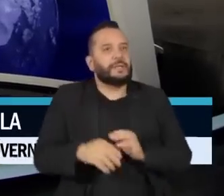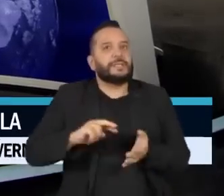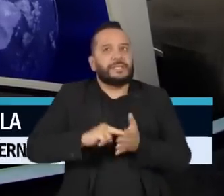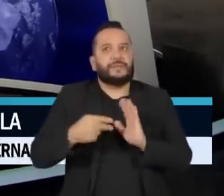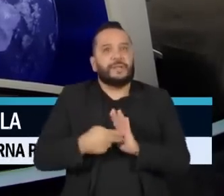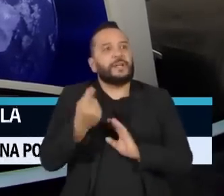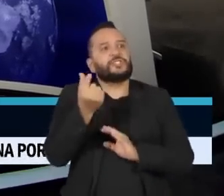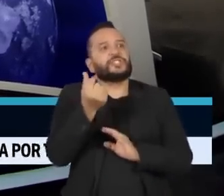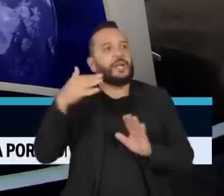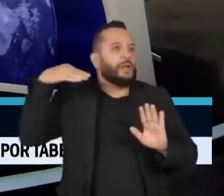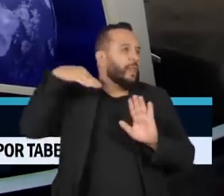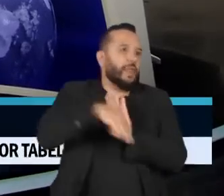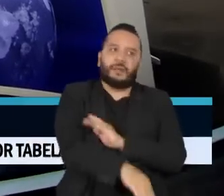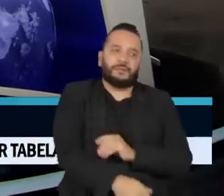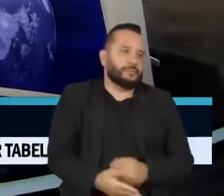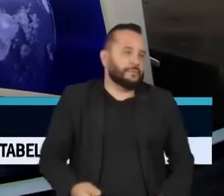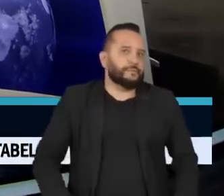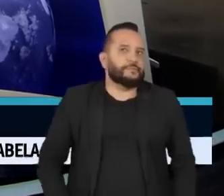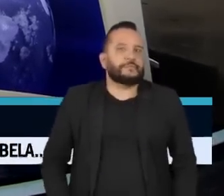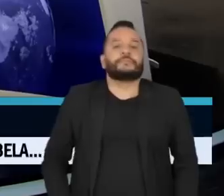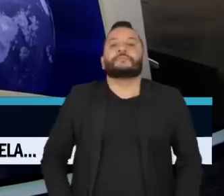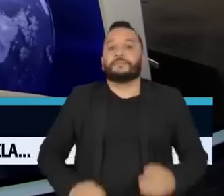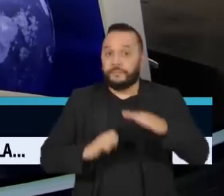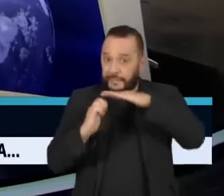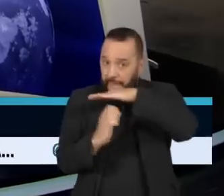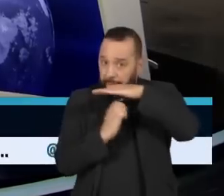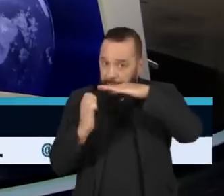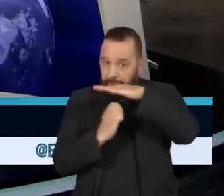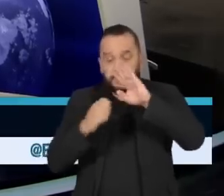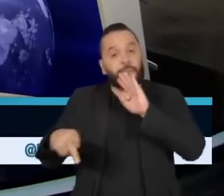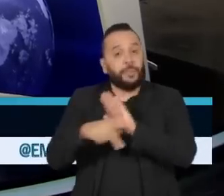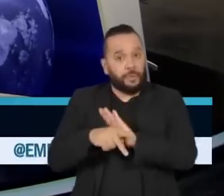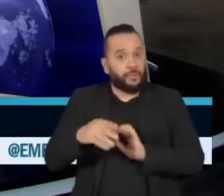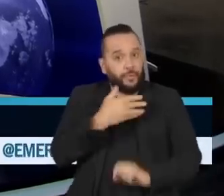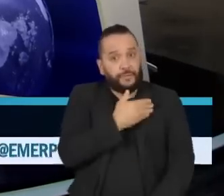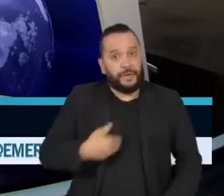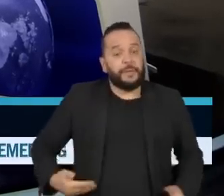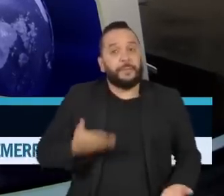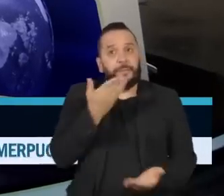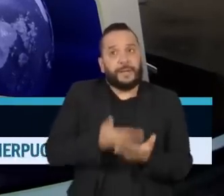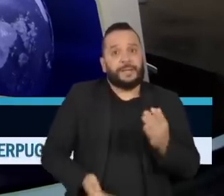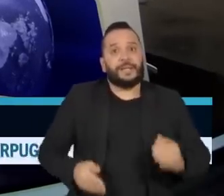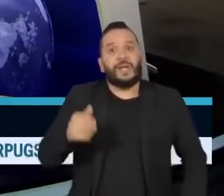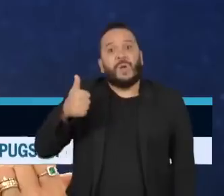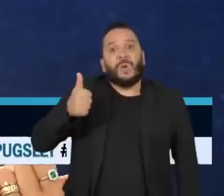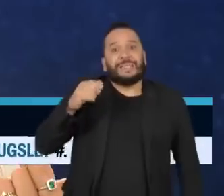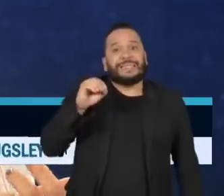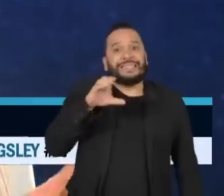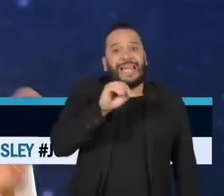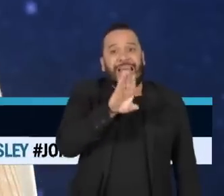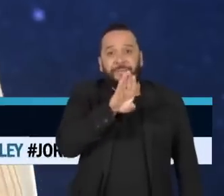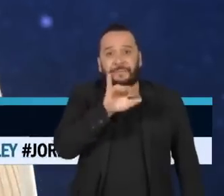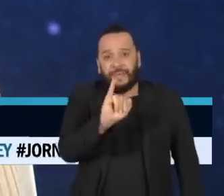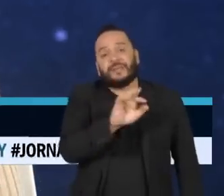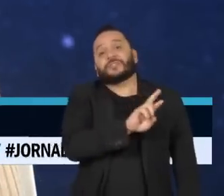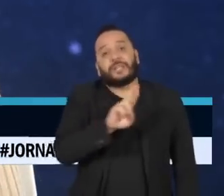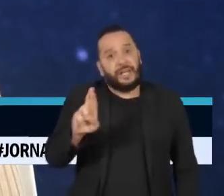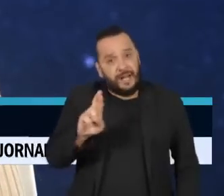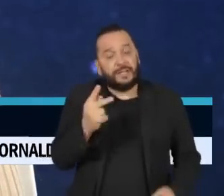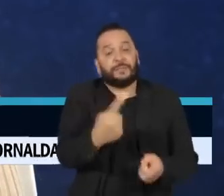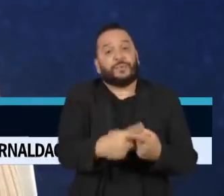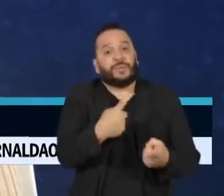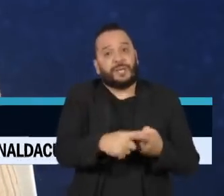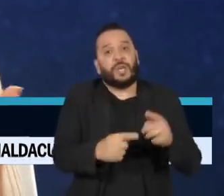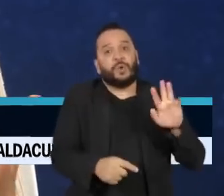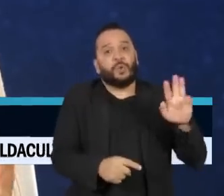componder as estatais perderam mais de 100 bilhões de reais né em valor de mercado desde a eleição de Lula né Que risco que